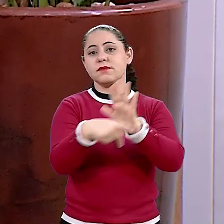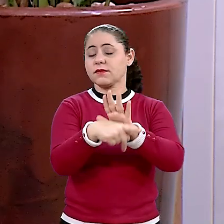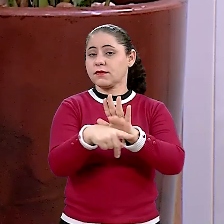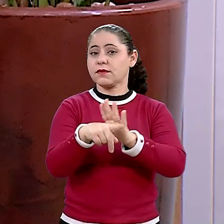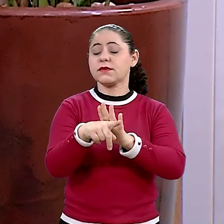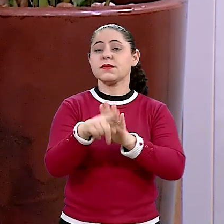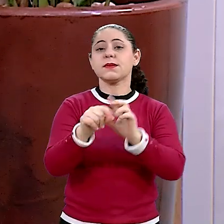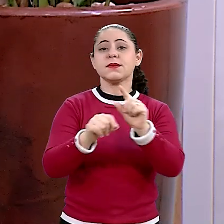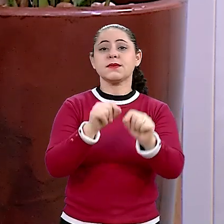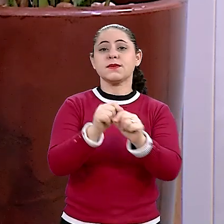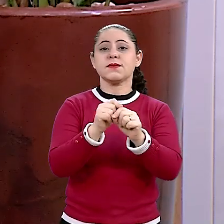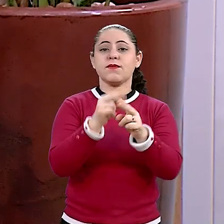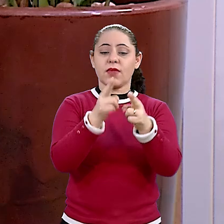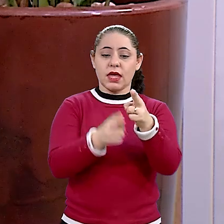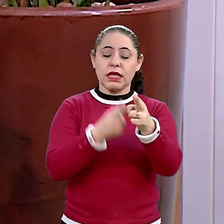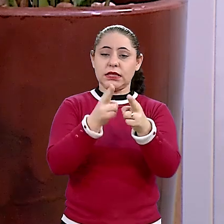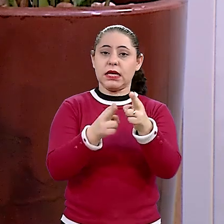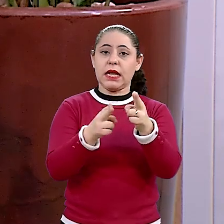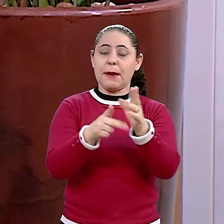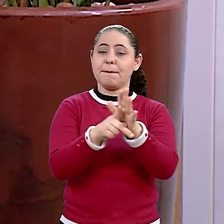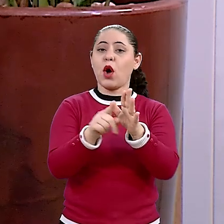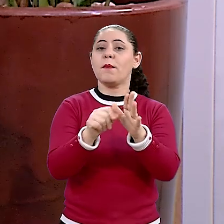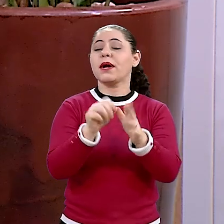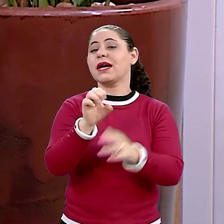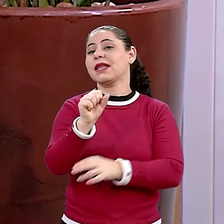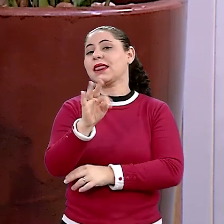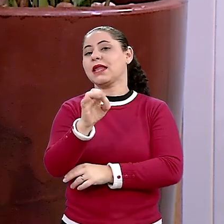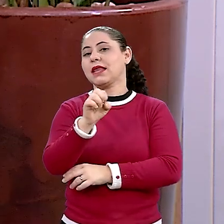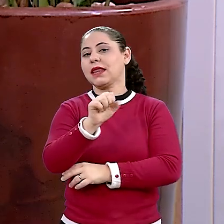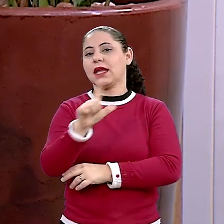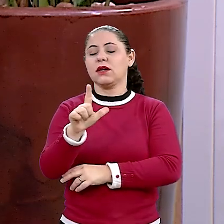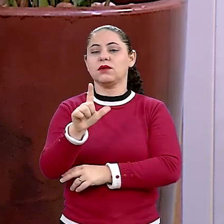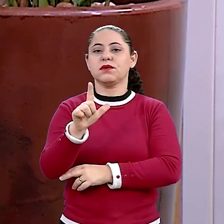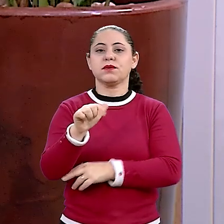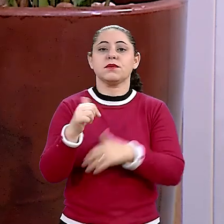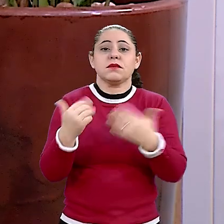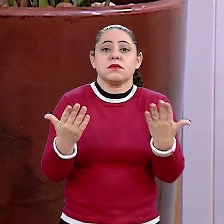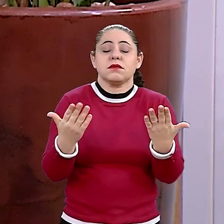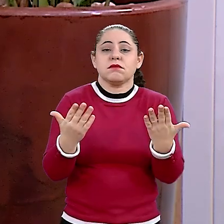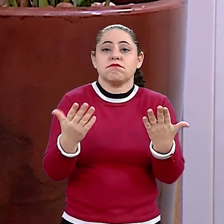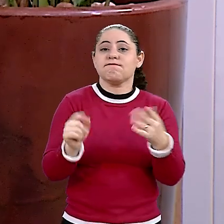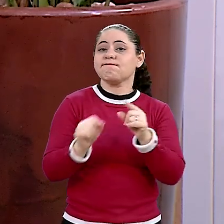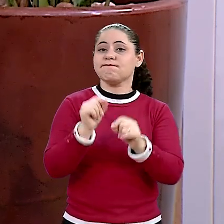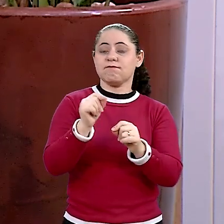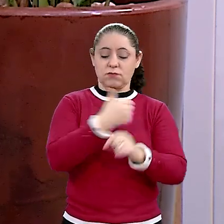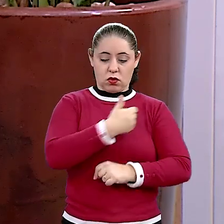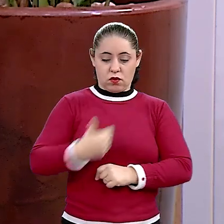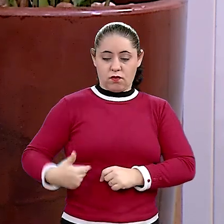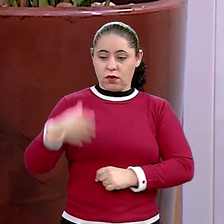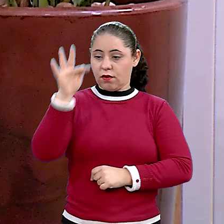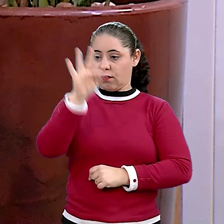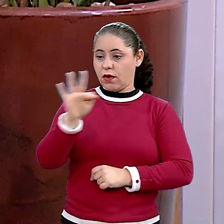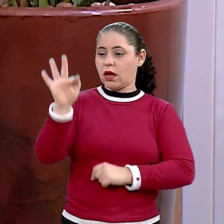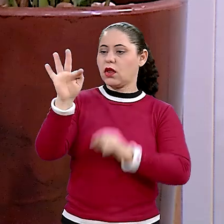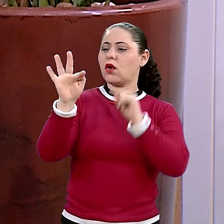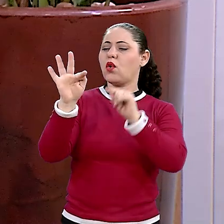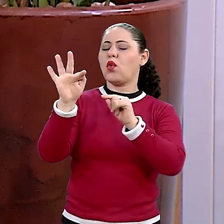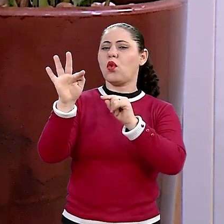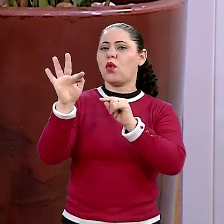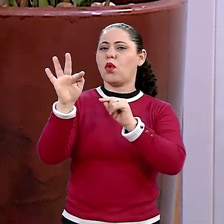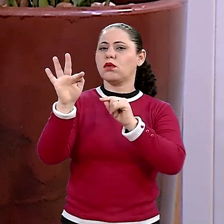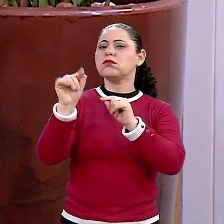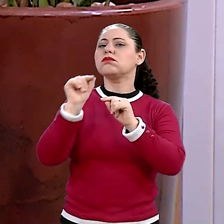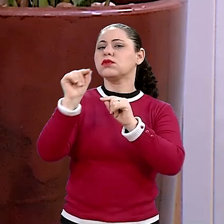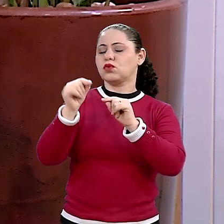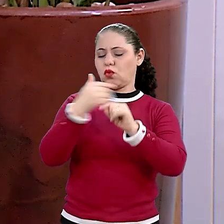estatal da Estrada de Ferro Noroeste do Brasil. Muito bem. Qual que foi a abordagem que o governo federal adotou e o